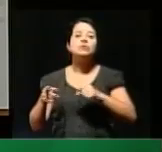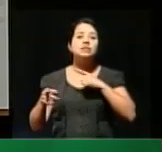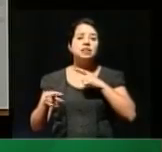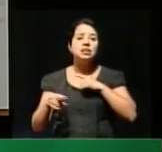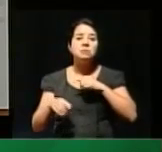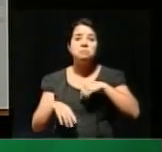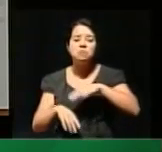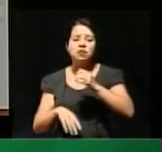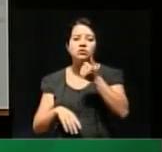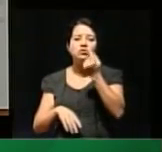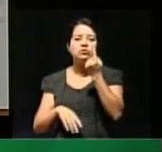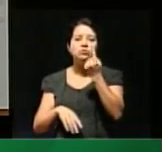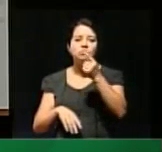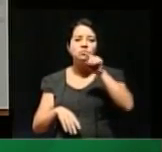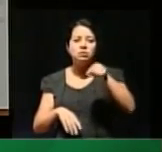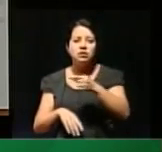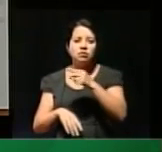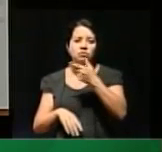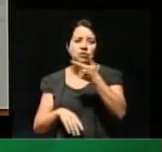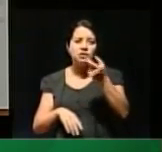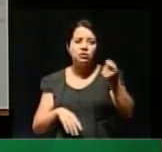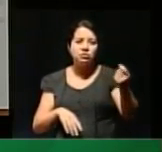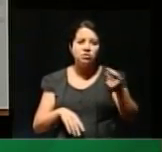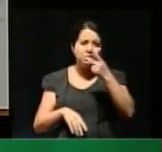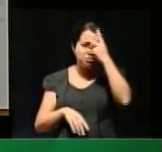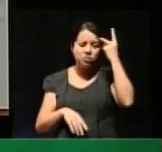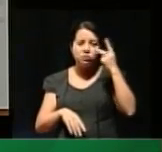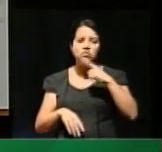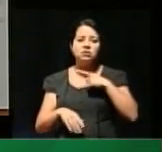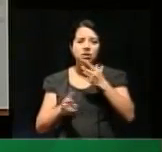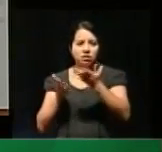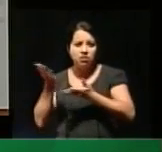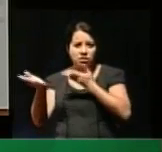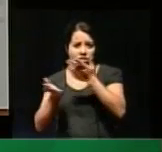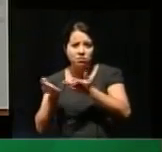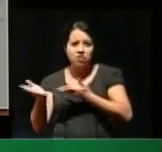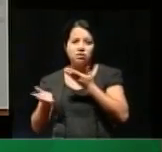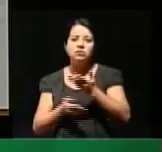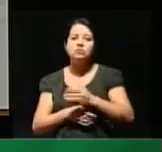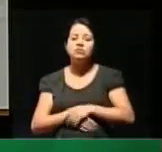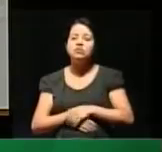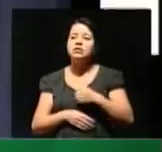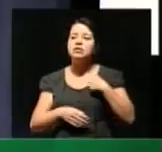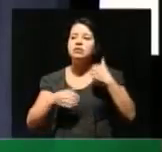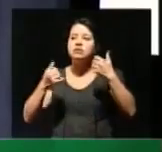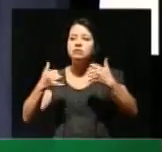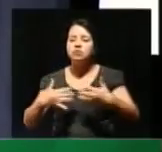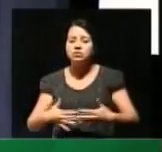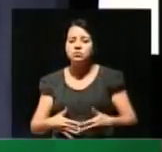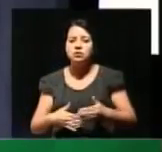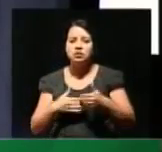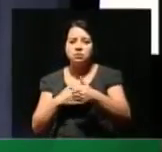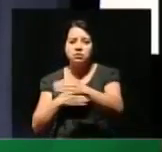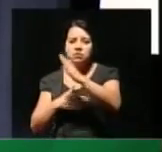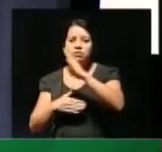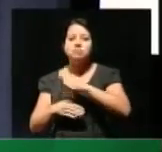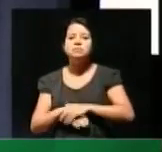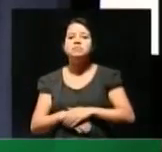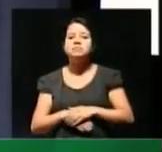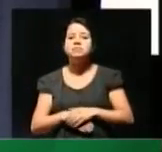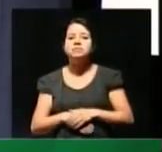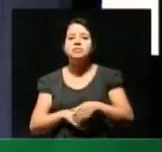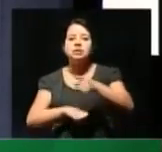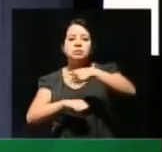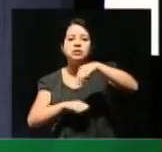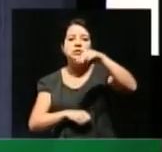de 1.200.000 pessoas em tratamento. Tá? Eu vou falar um pouquinho disso mais para frente. Mas também países como Moçambique,